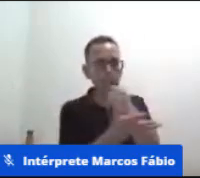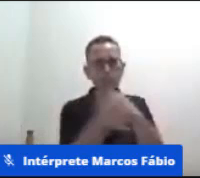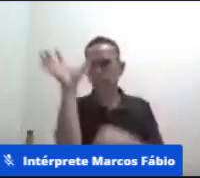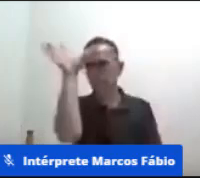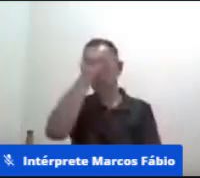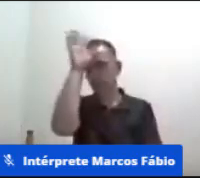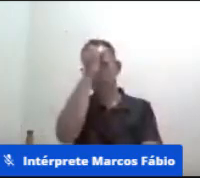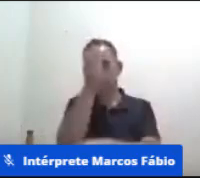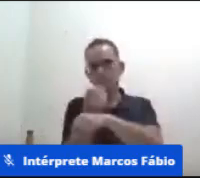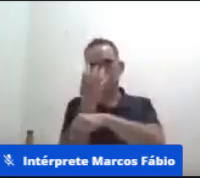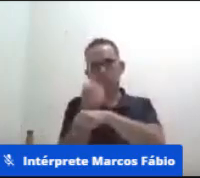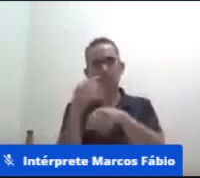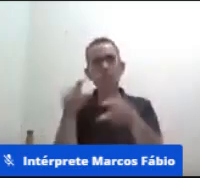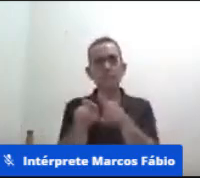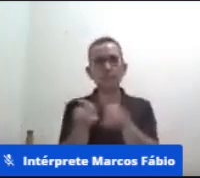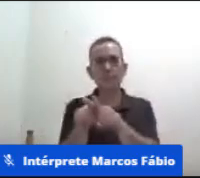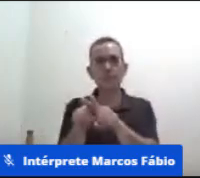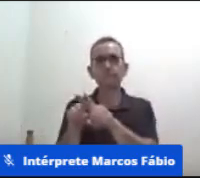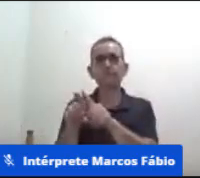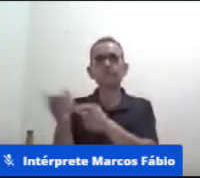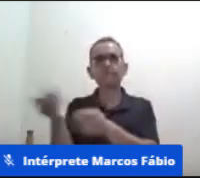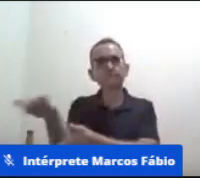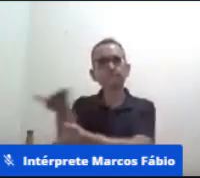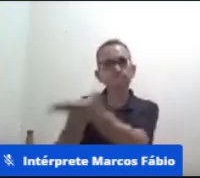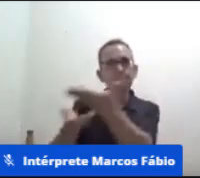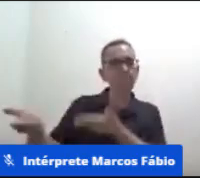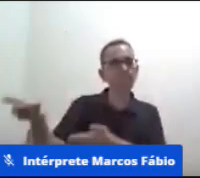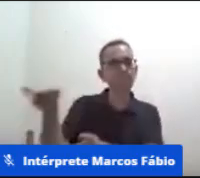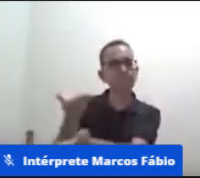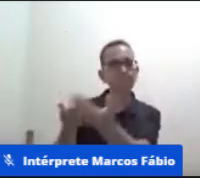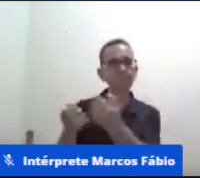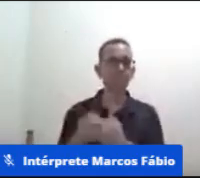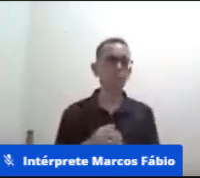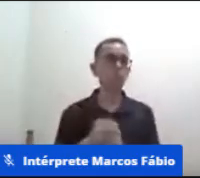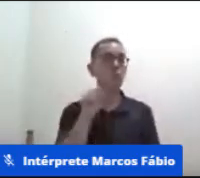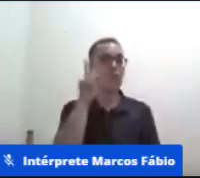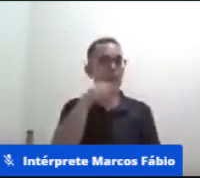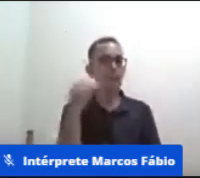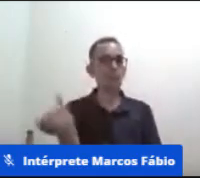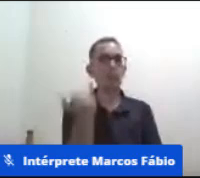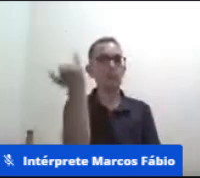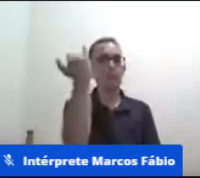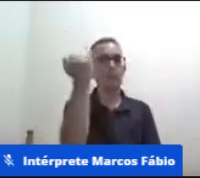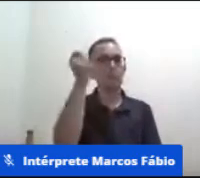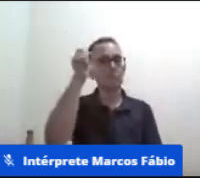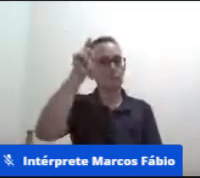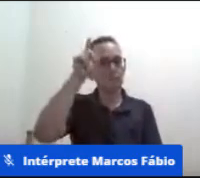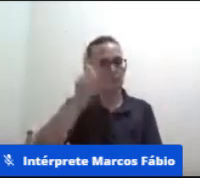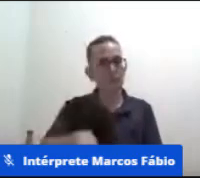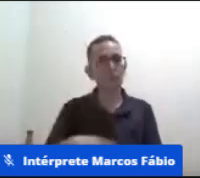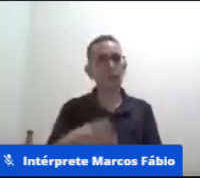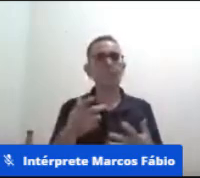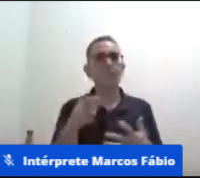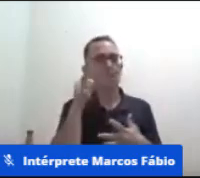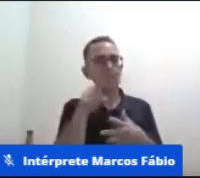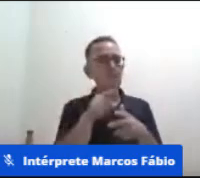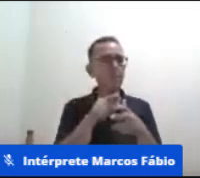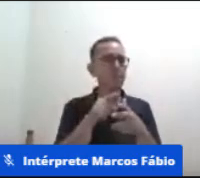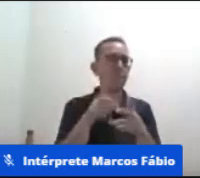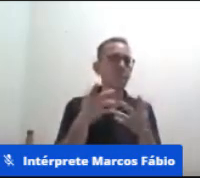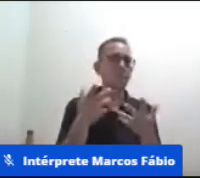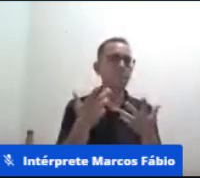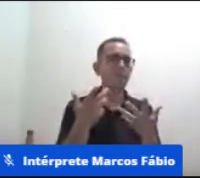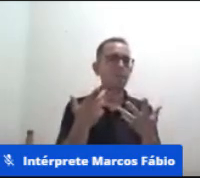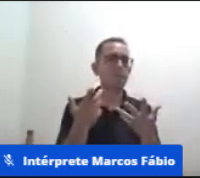alfabetização e da socialização, né? O que é importante a gente ressaltar nessa questão